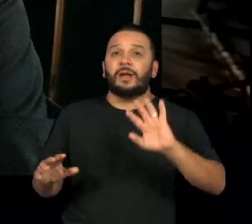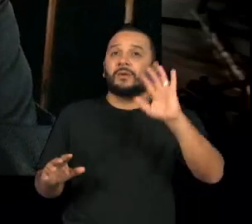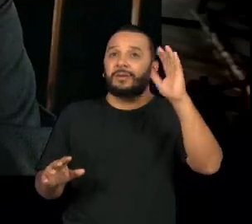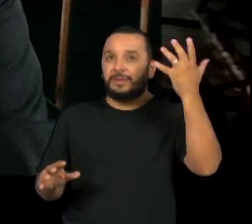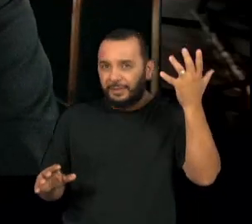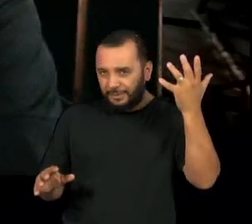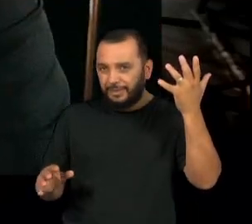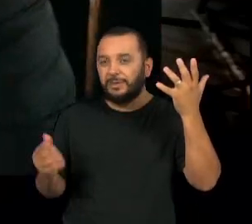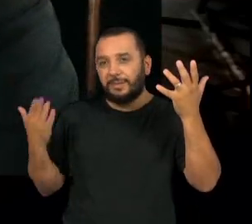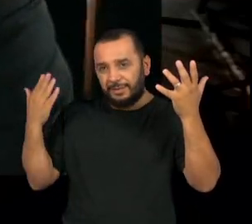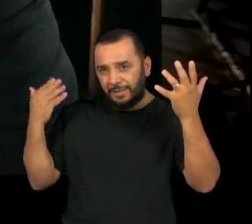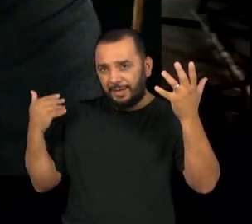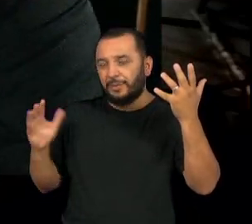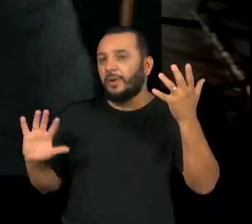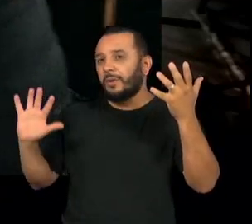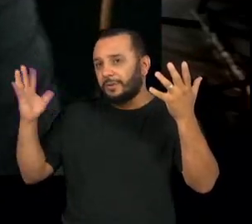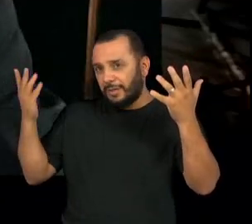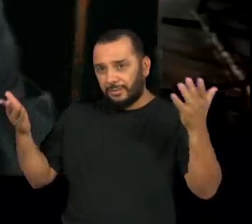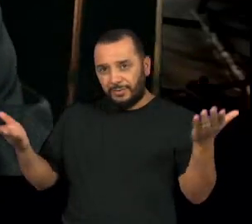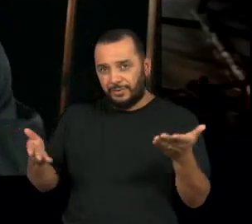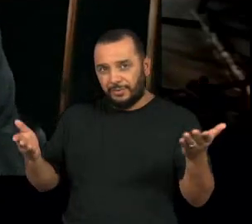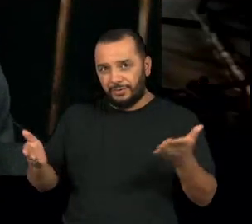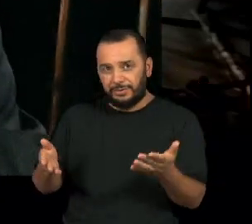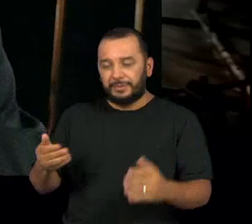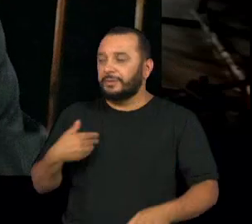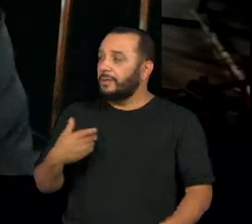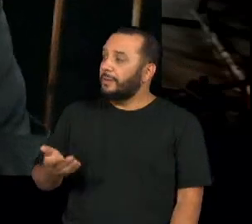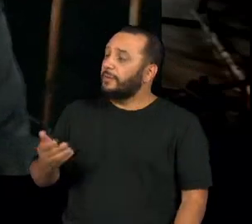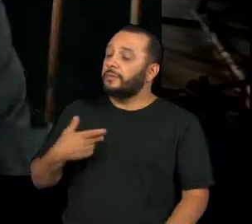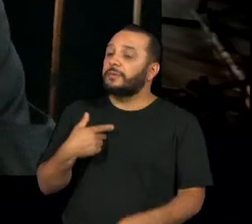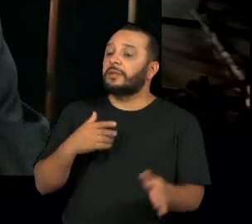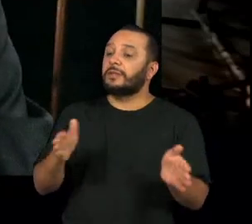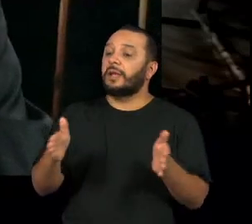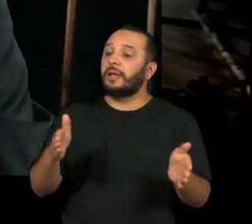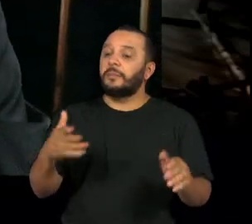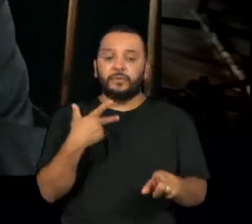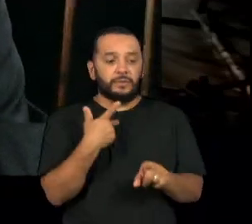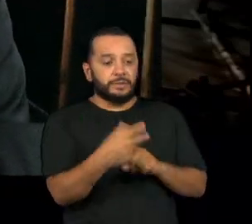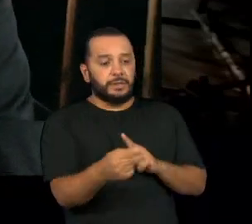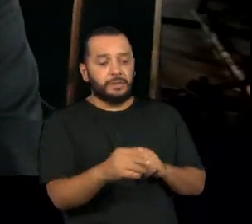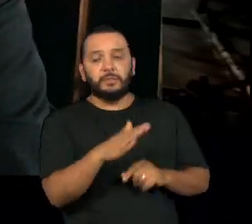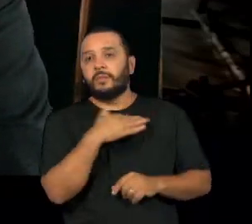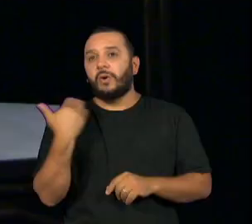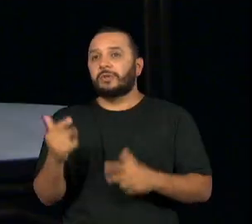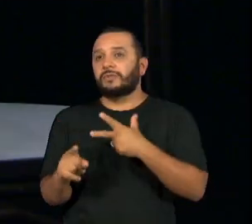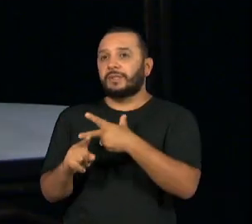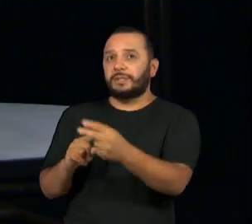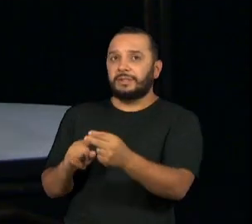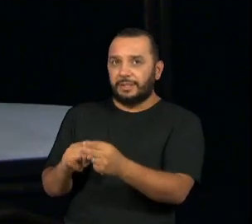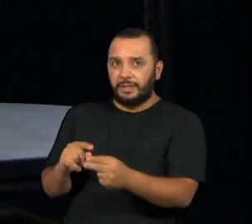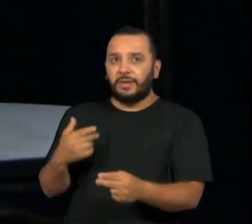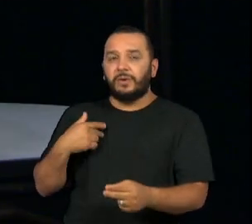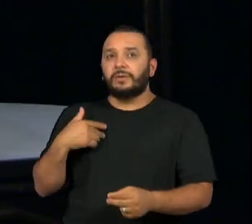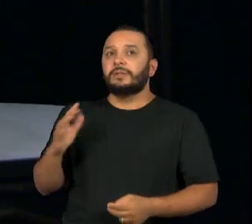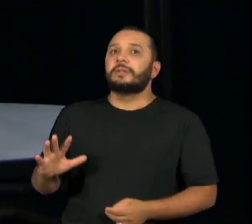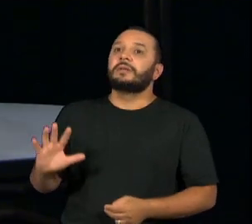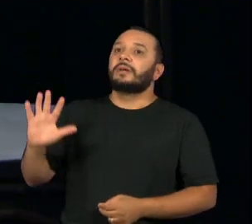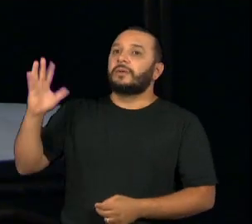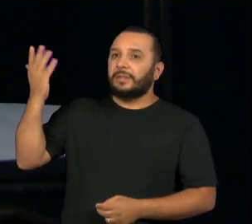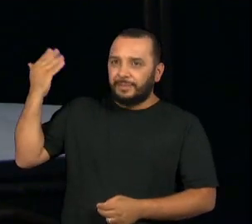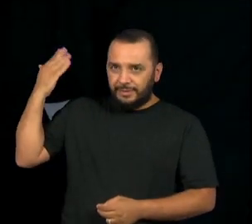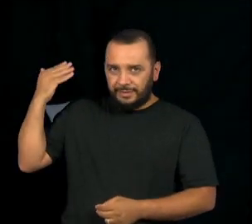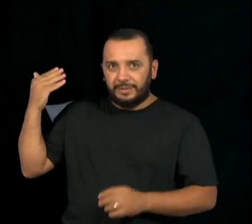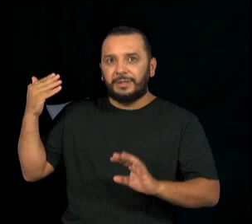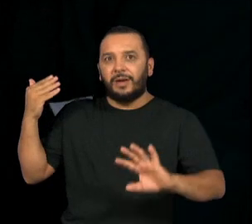ainda acontece. Vencendo o tempo, vencendo a morte. E o que aconteceu